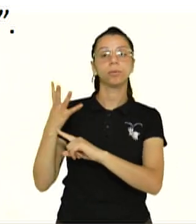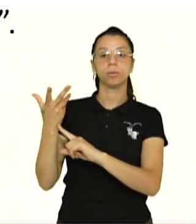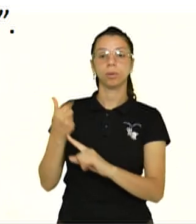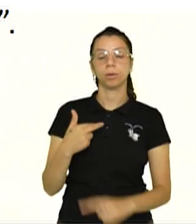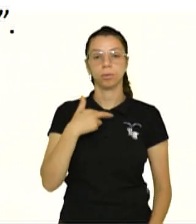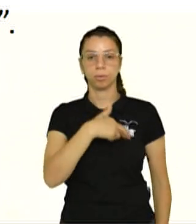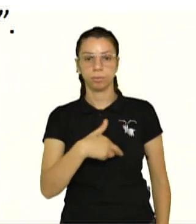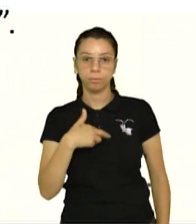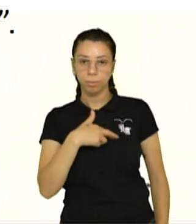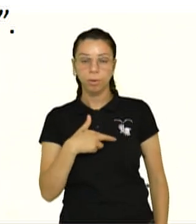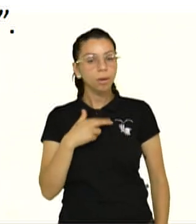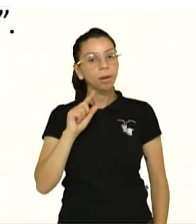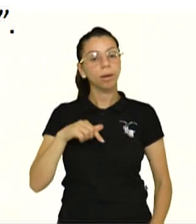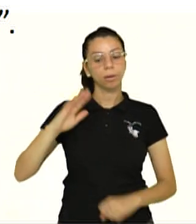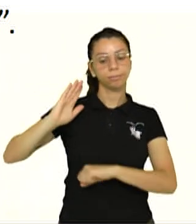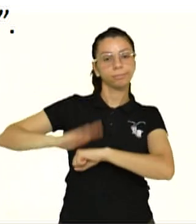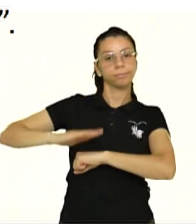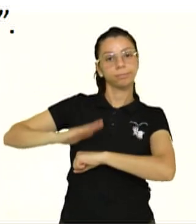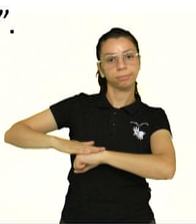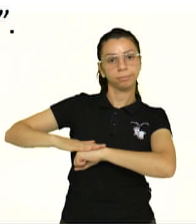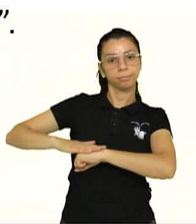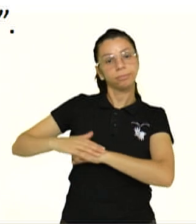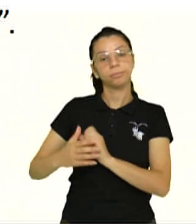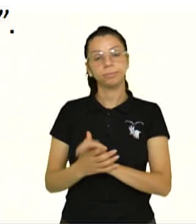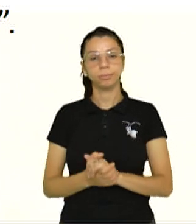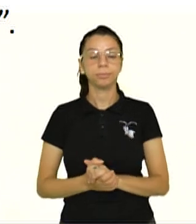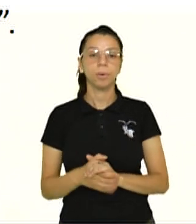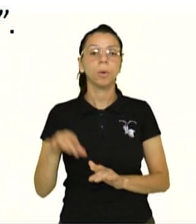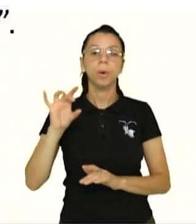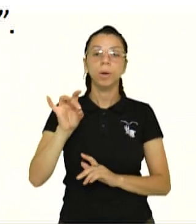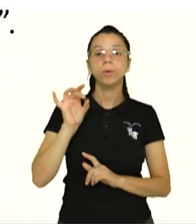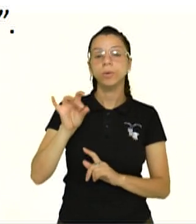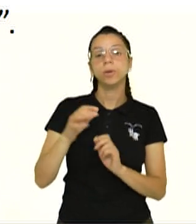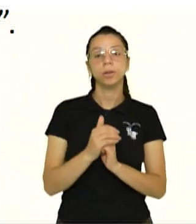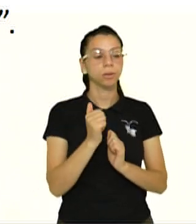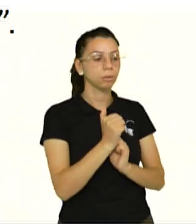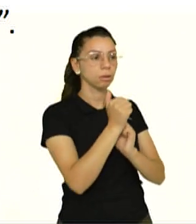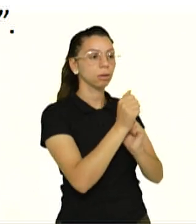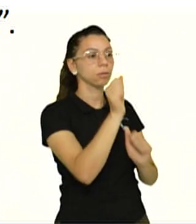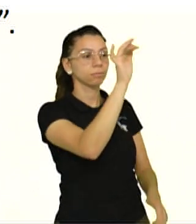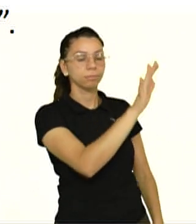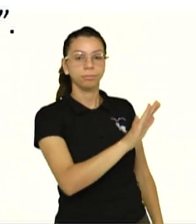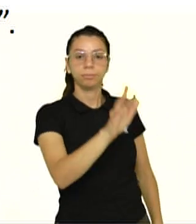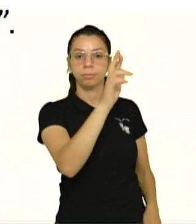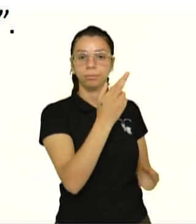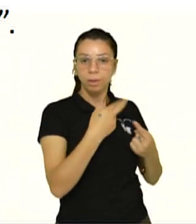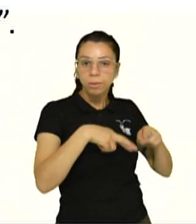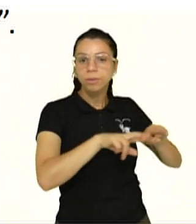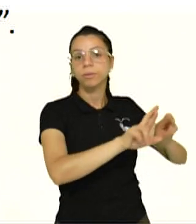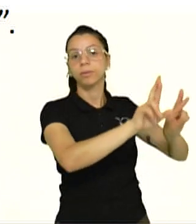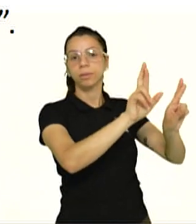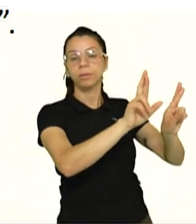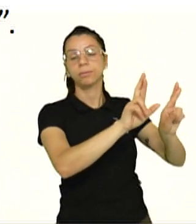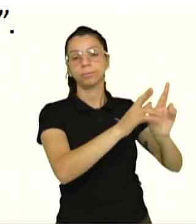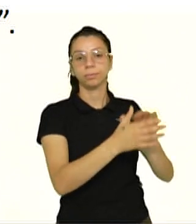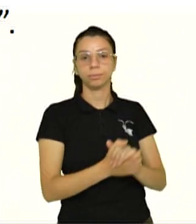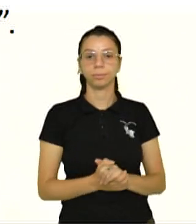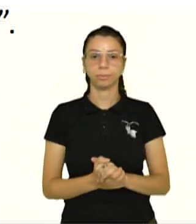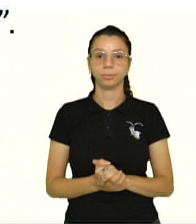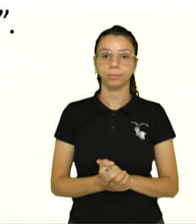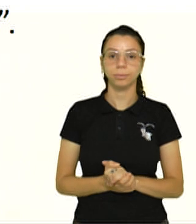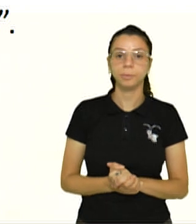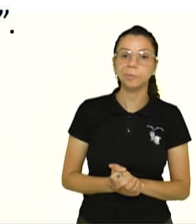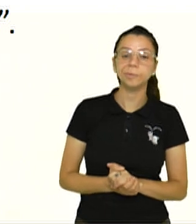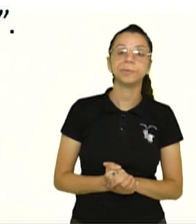é o indivíduo, portanto, né? Não é tanto aquelas representações universais da arte clássica, mas é falar